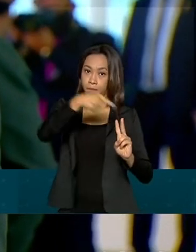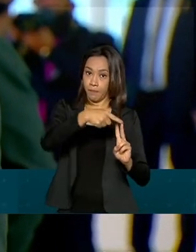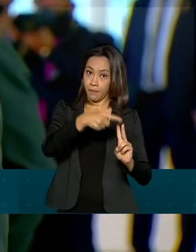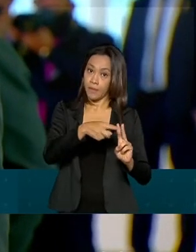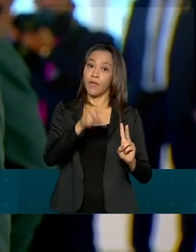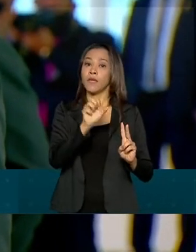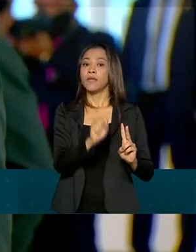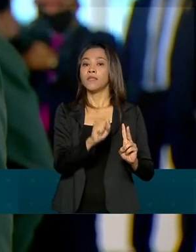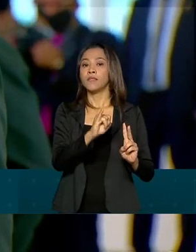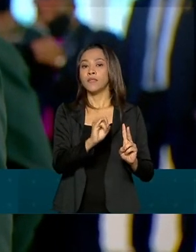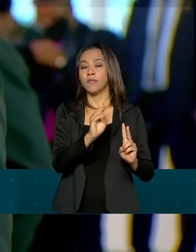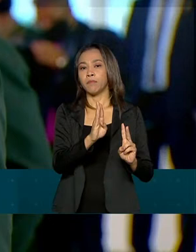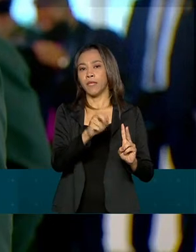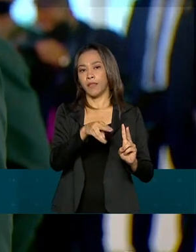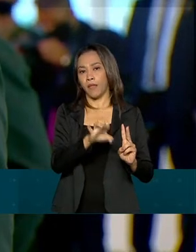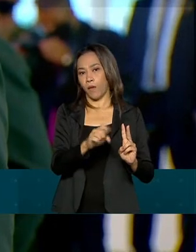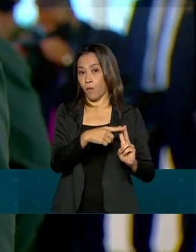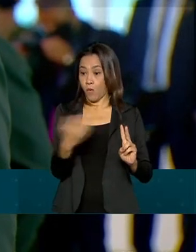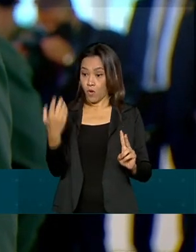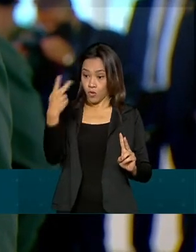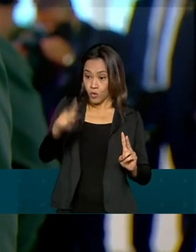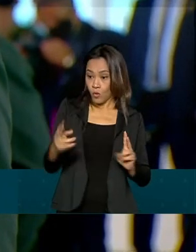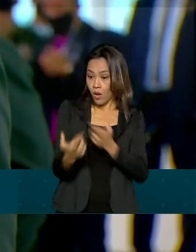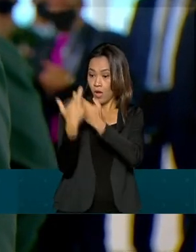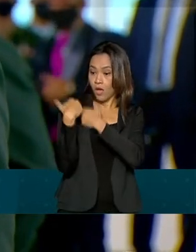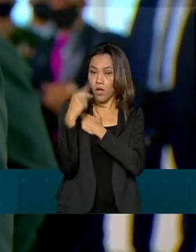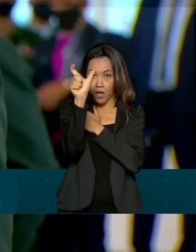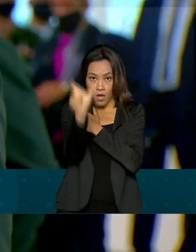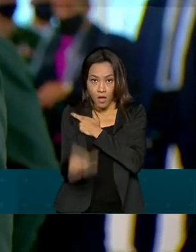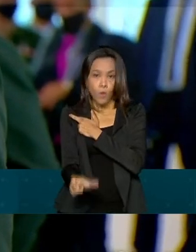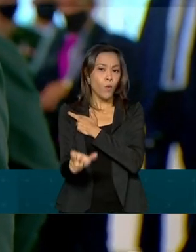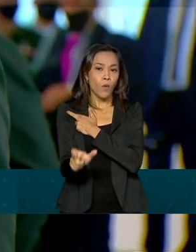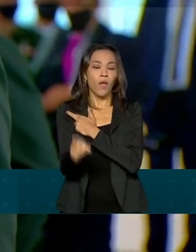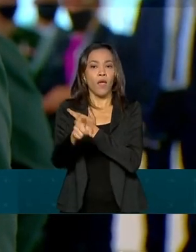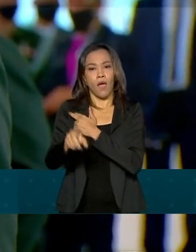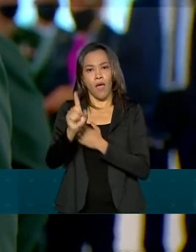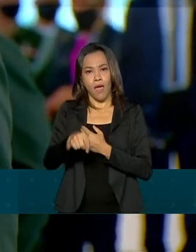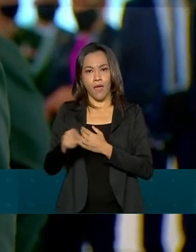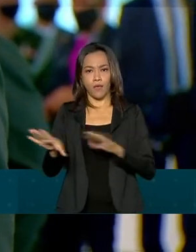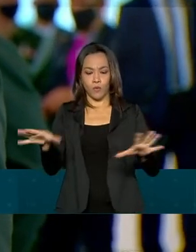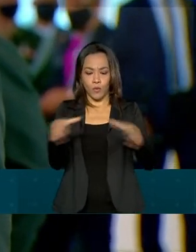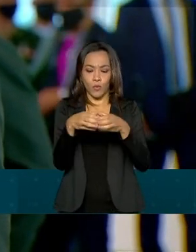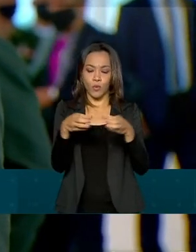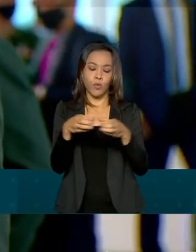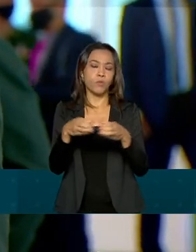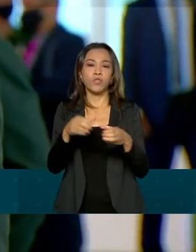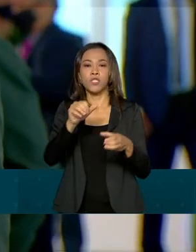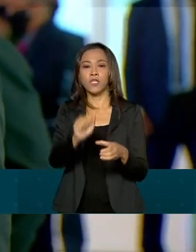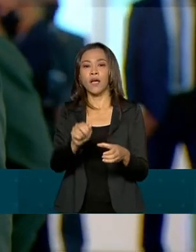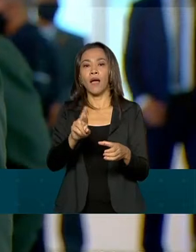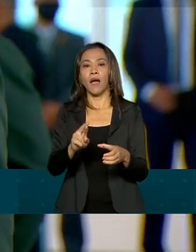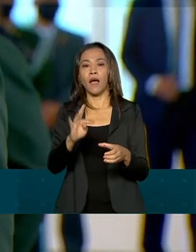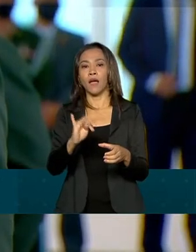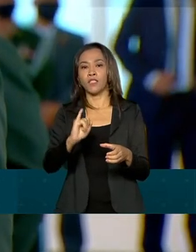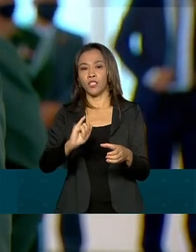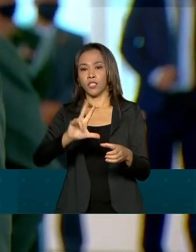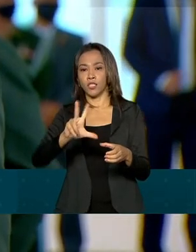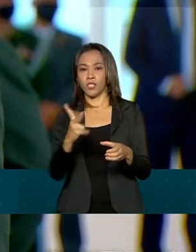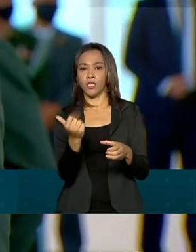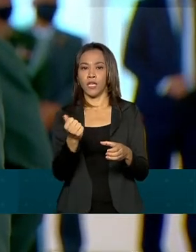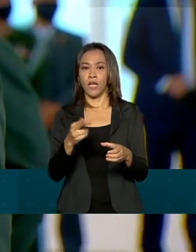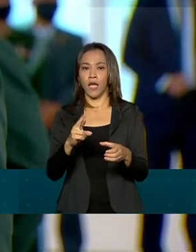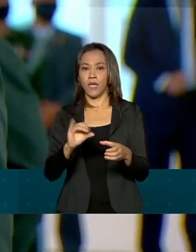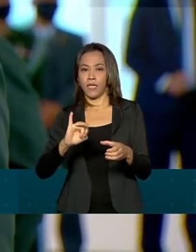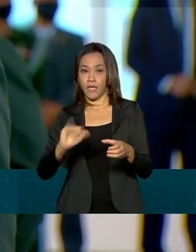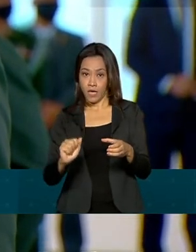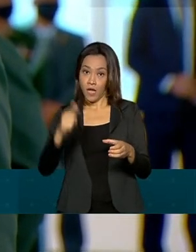Palmira sibinel sua primeira comissão como o senhor General será a de comandante da artilharia divisionária da 1ª Divisão de Exército